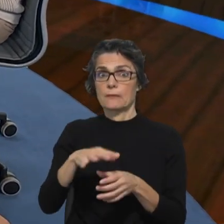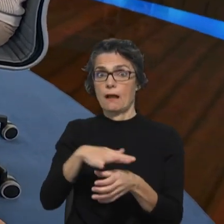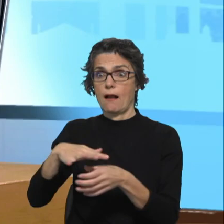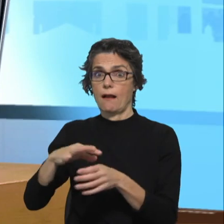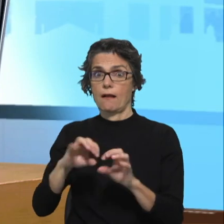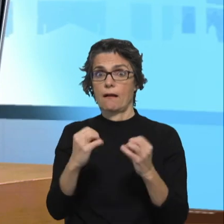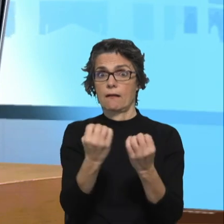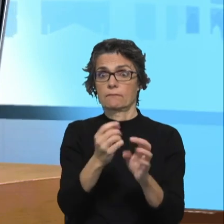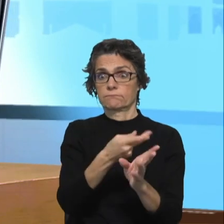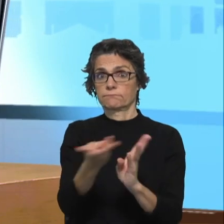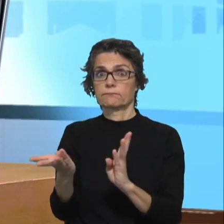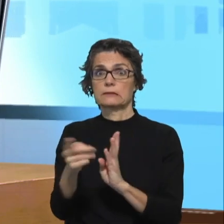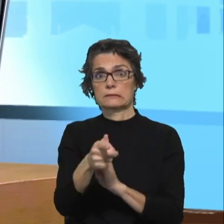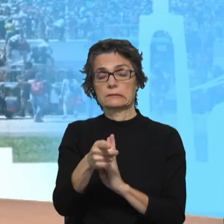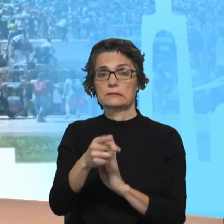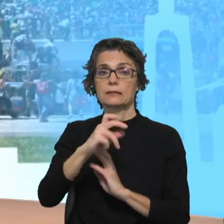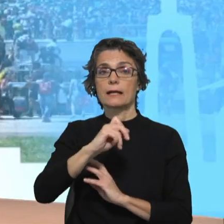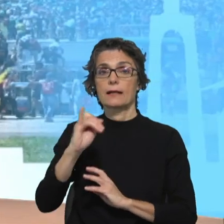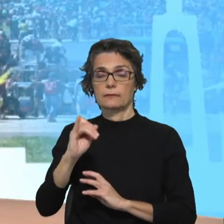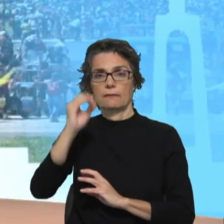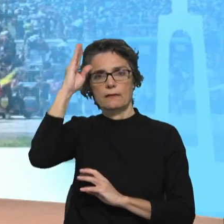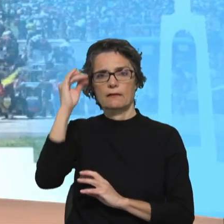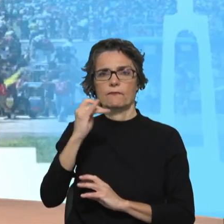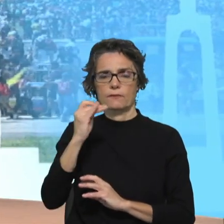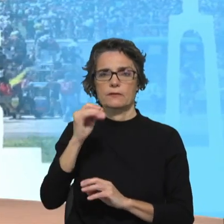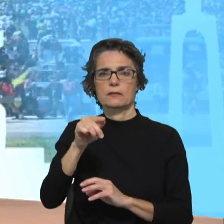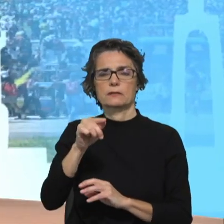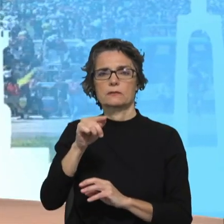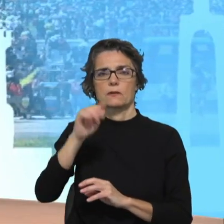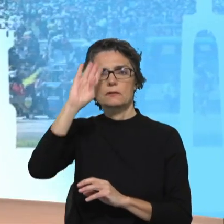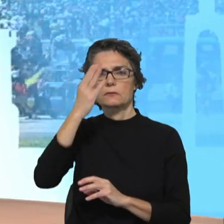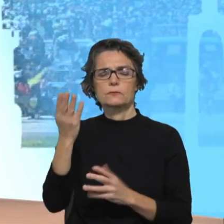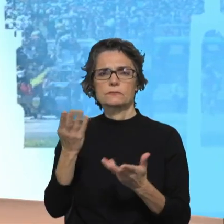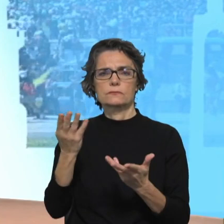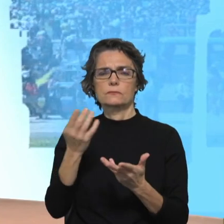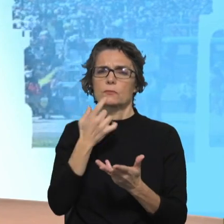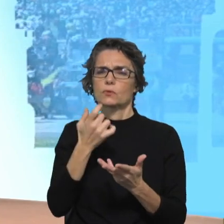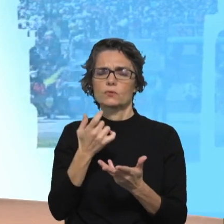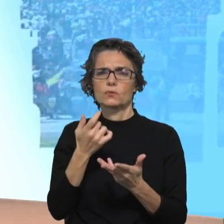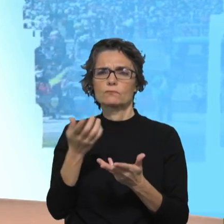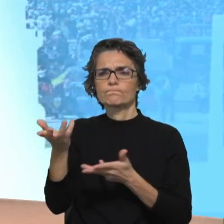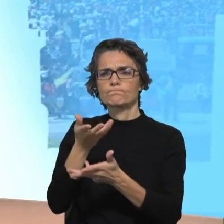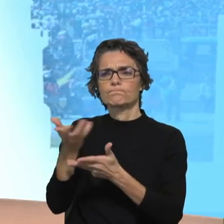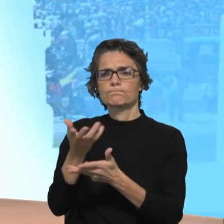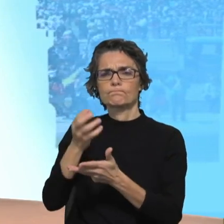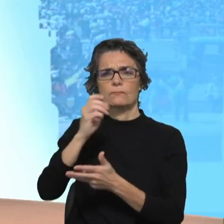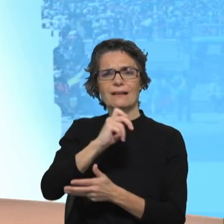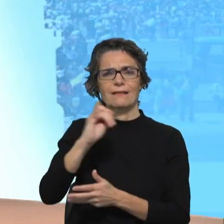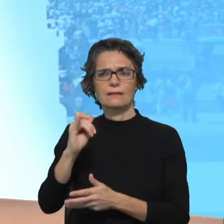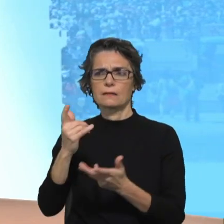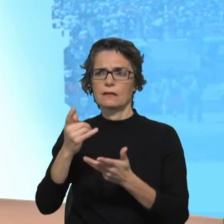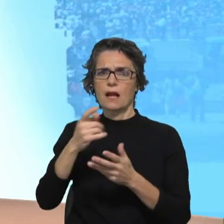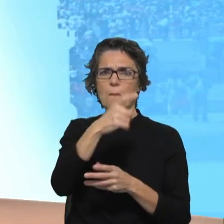sociedade, a inteligência artificial. Que relação existe entre a inteligência artificial e a paz ou a